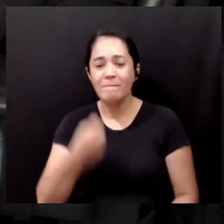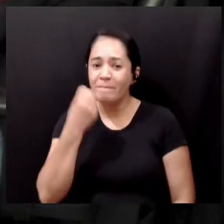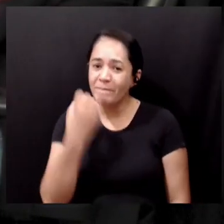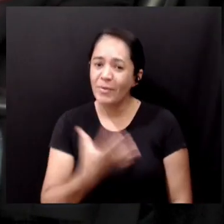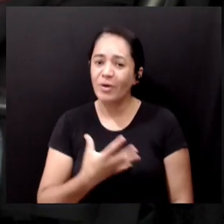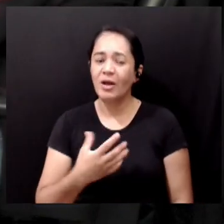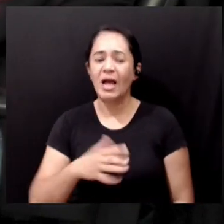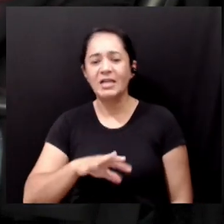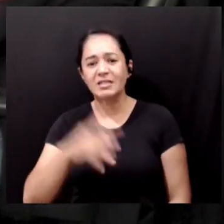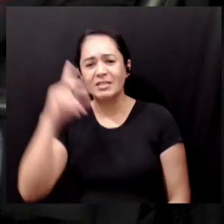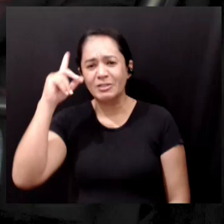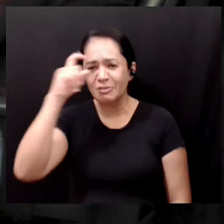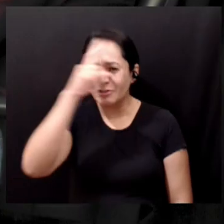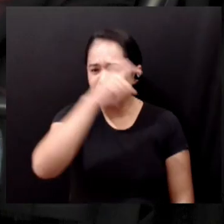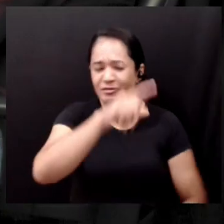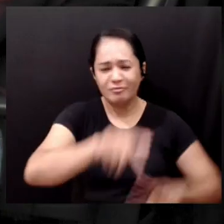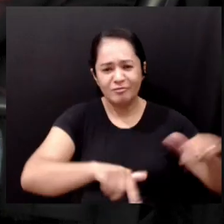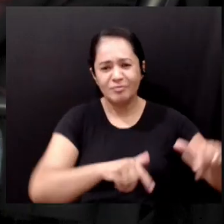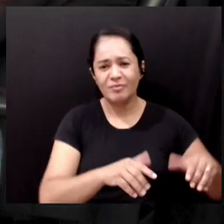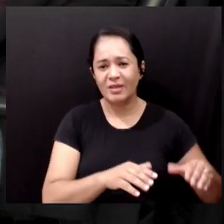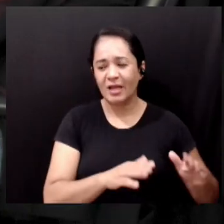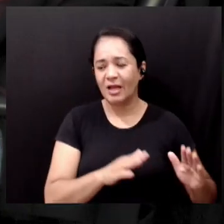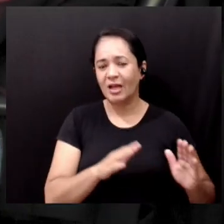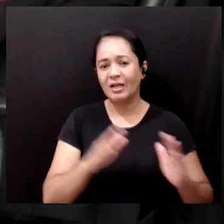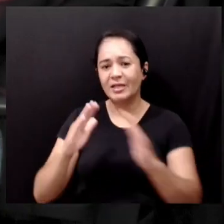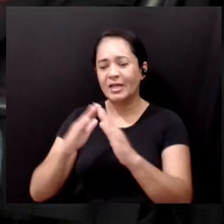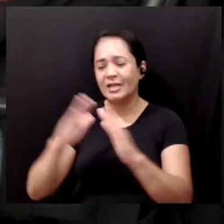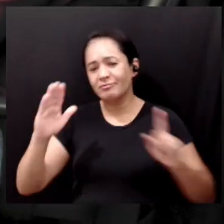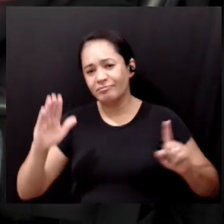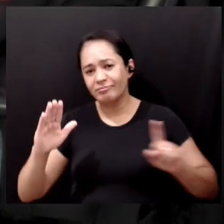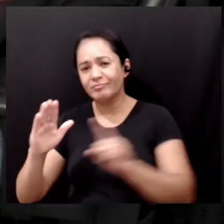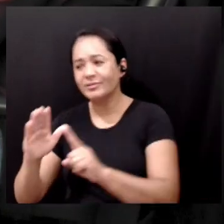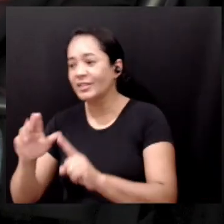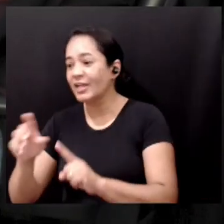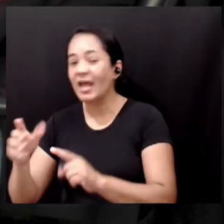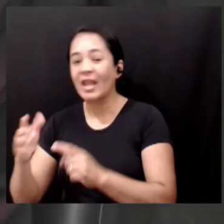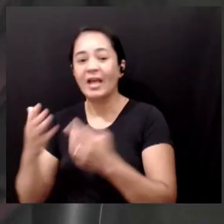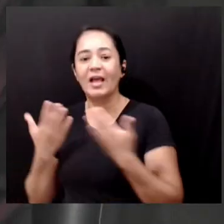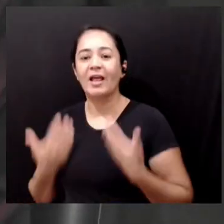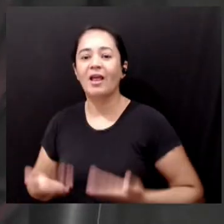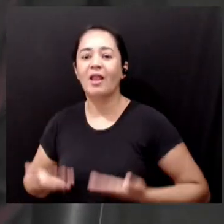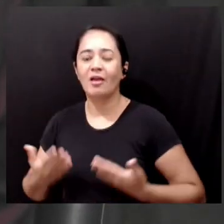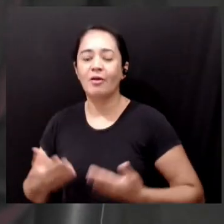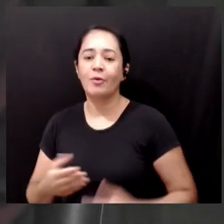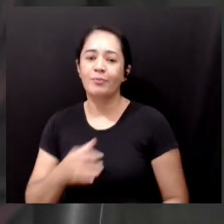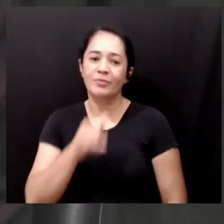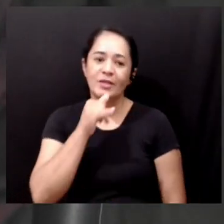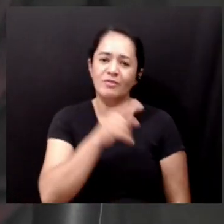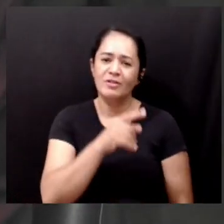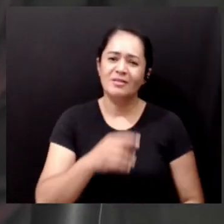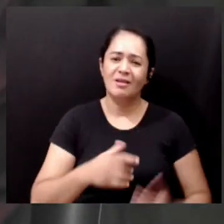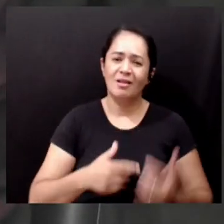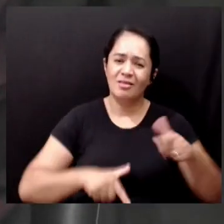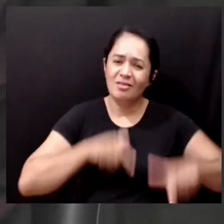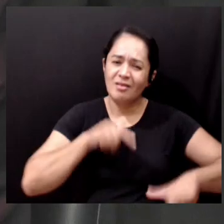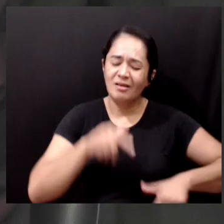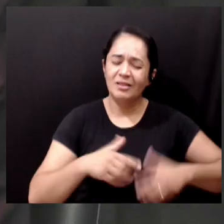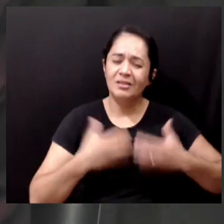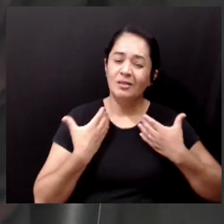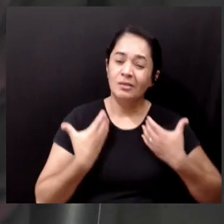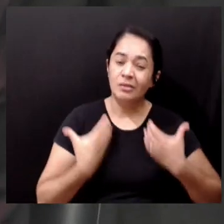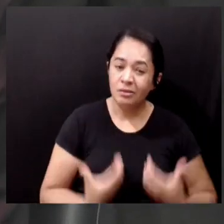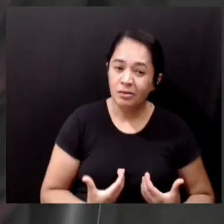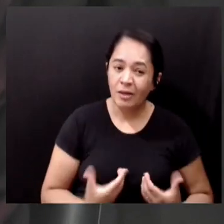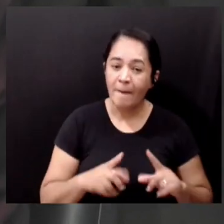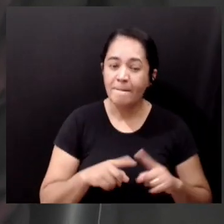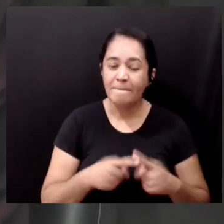chega em casa, você consegue ser leve em casa? Você tem um dia de trabalho pesado, exaustivo, mas sempre tem alguma